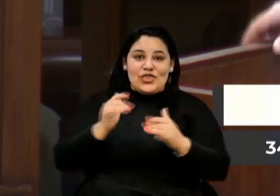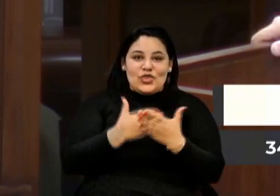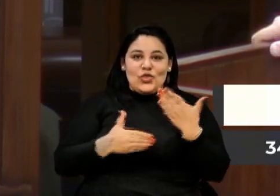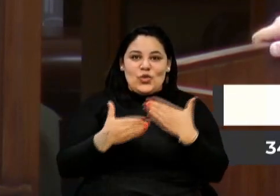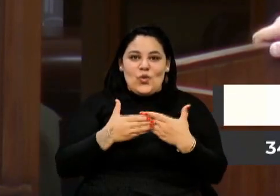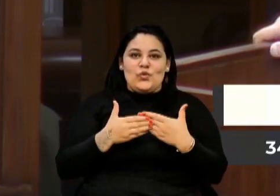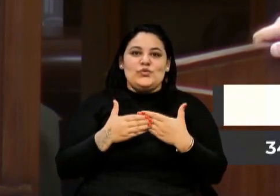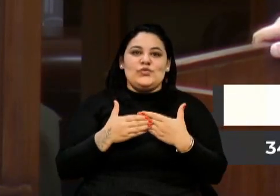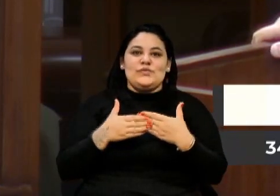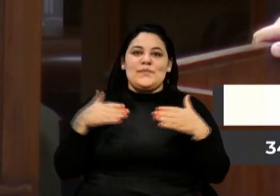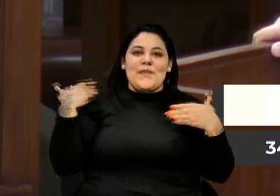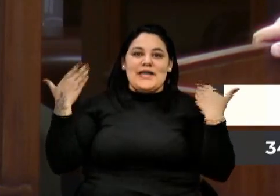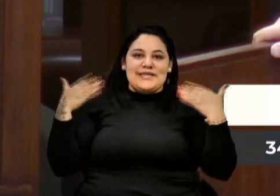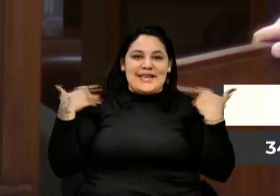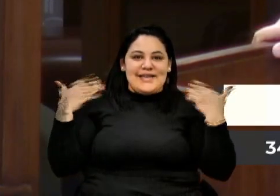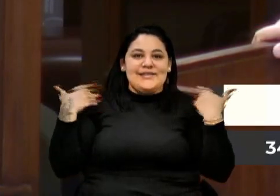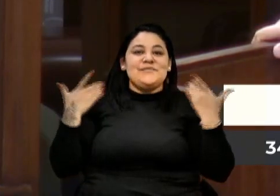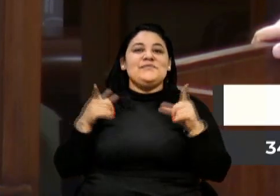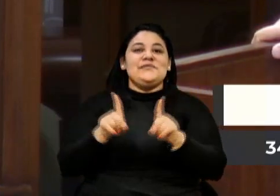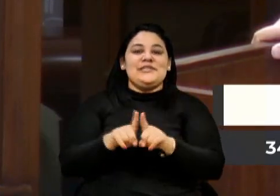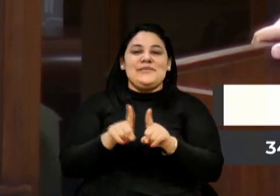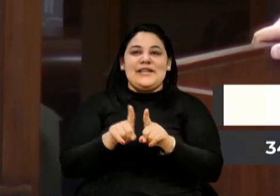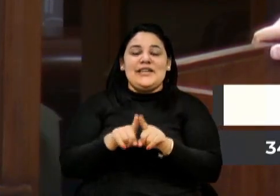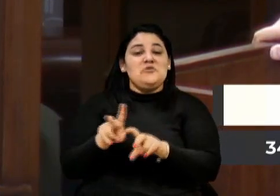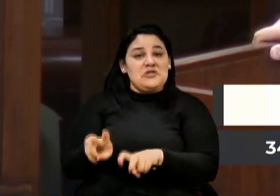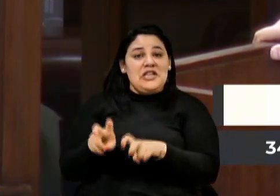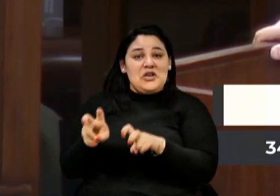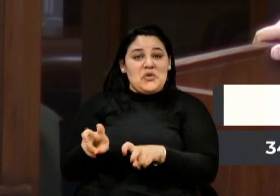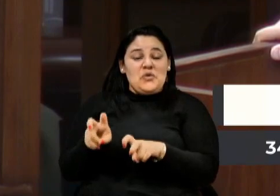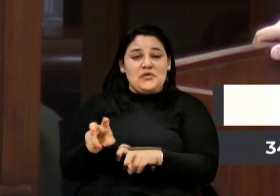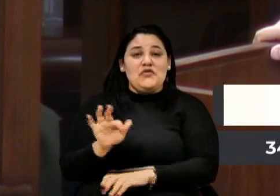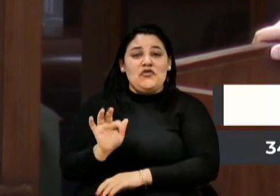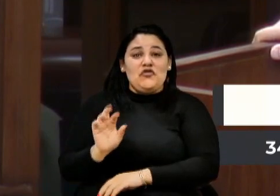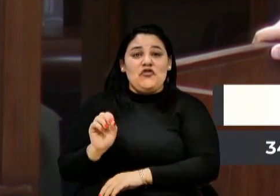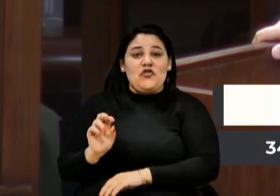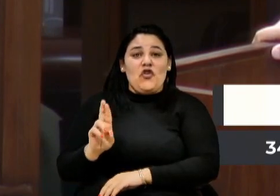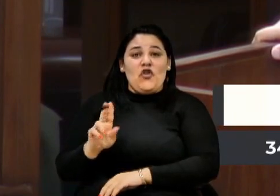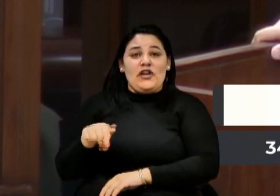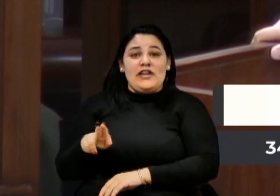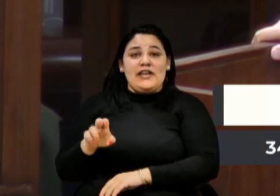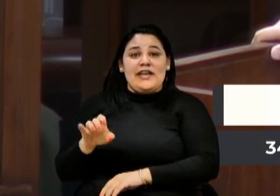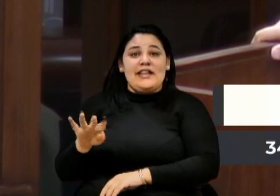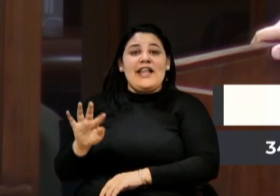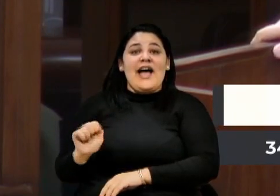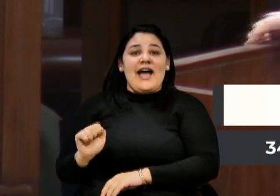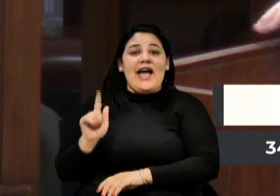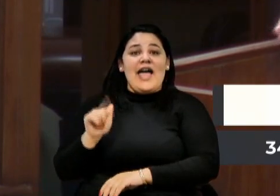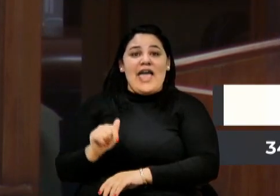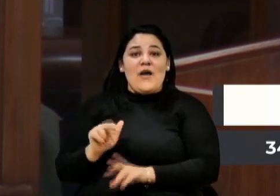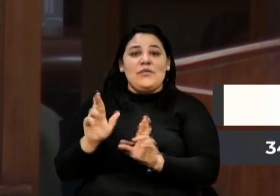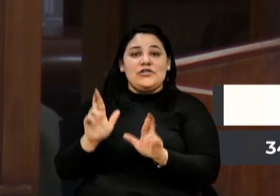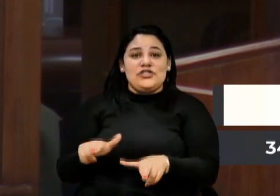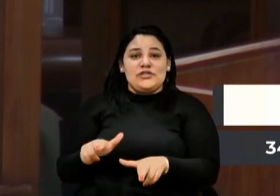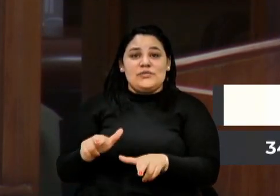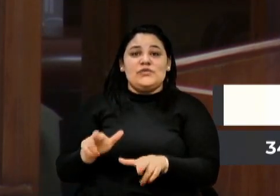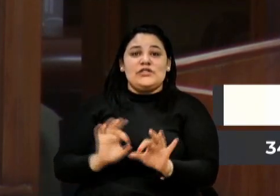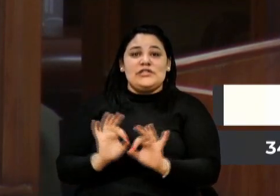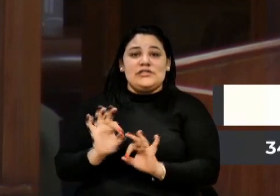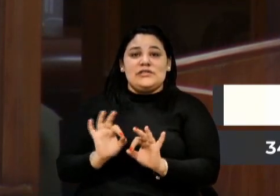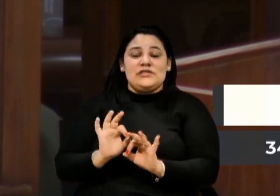inclusive essas possibilidades pelo interior de Forqueta, né, porque é uma região preparada para receber